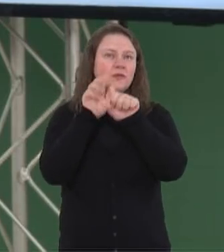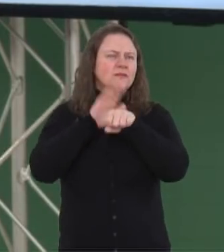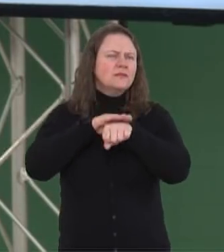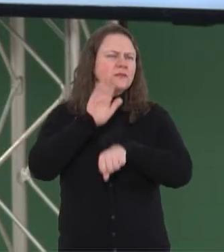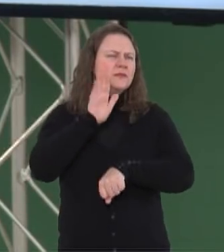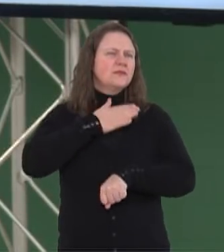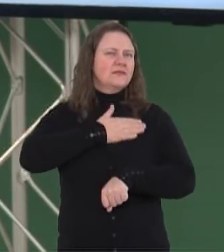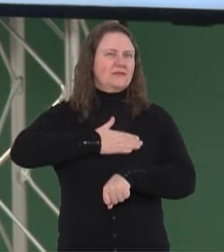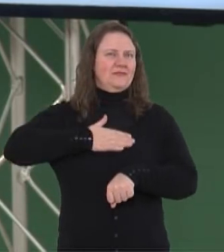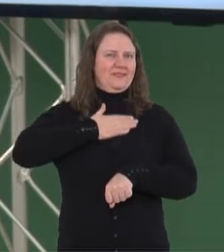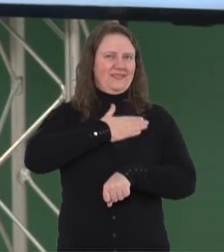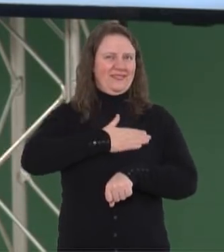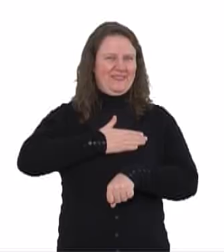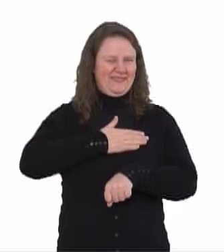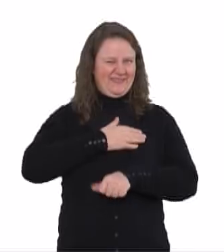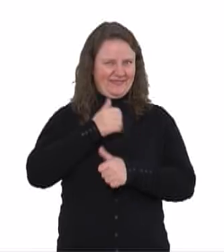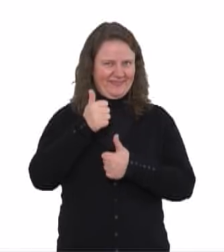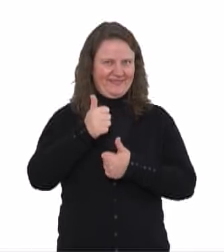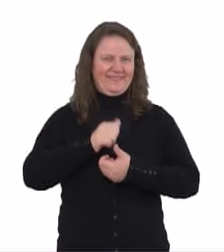ano. Vamos lá?